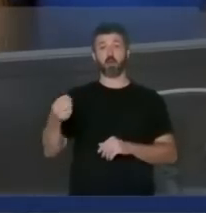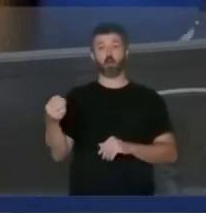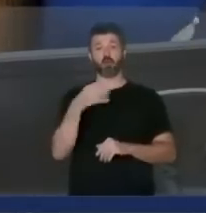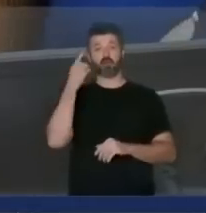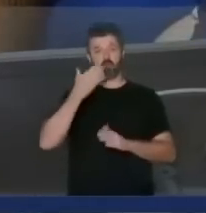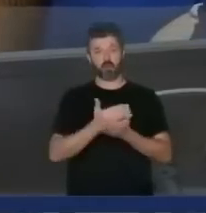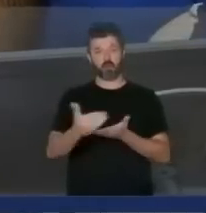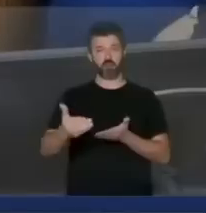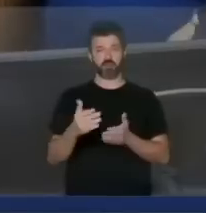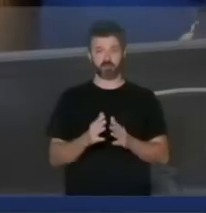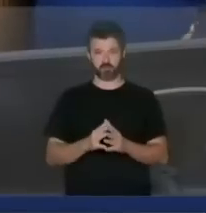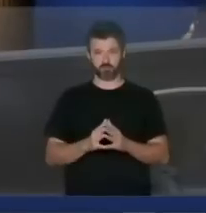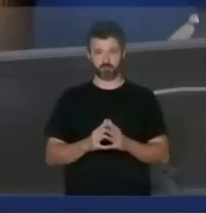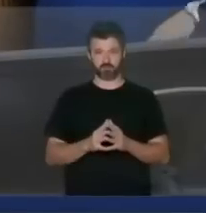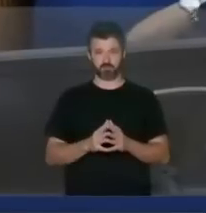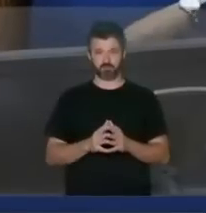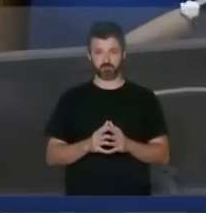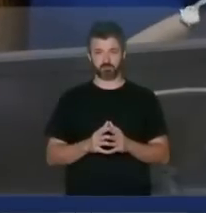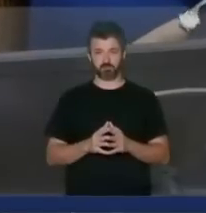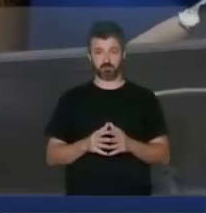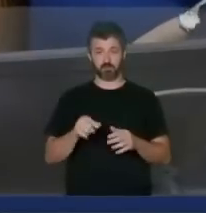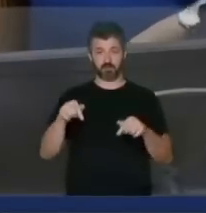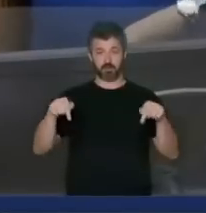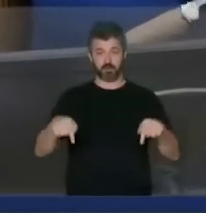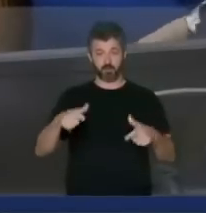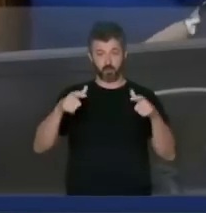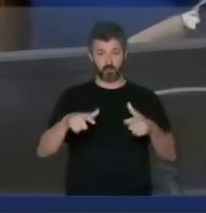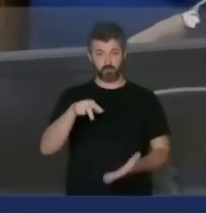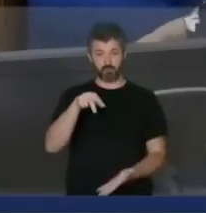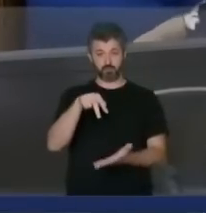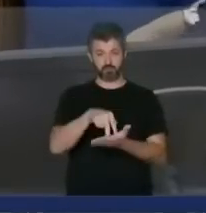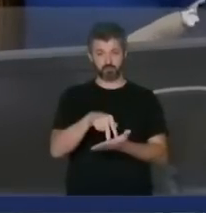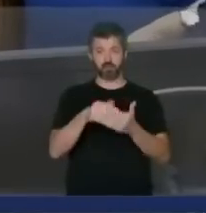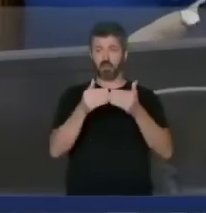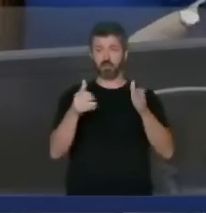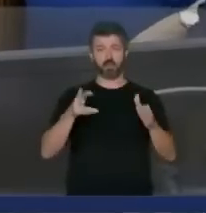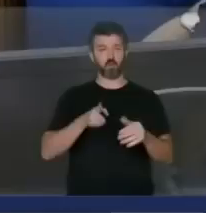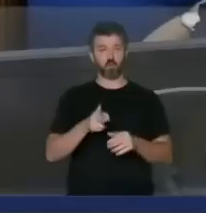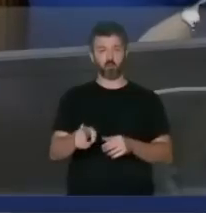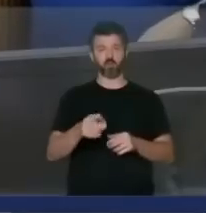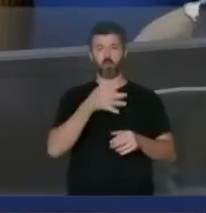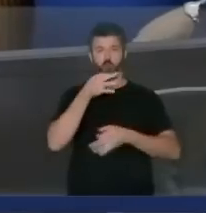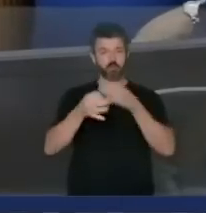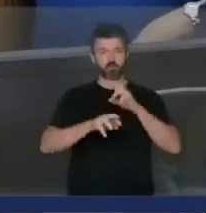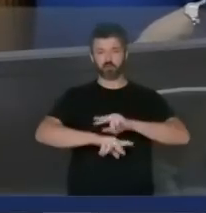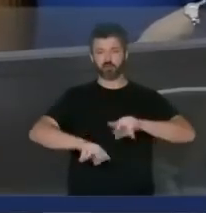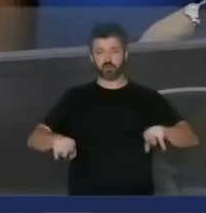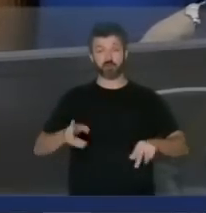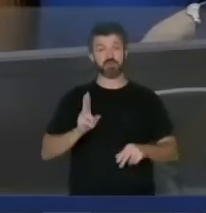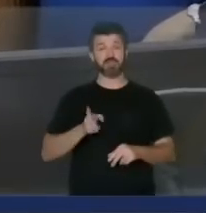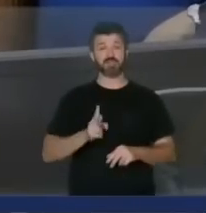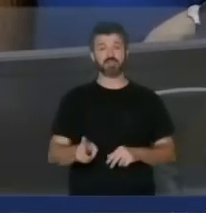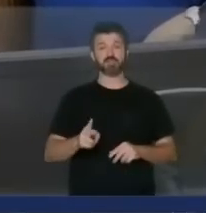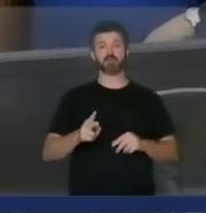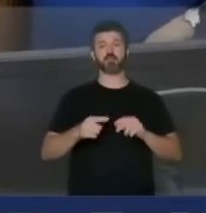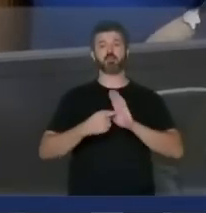mandatos. Esta tribuna aqui seguirá aberta, plural e sempre amplificando